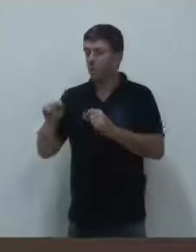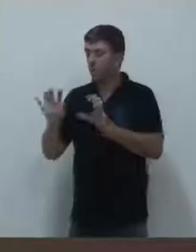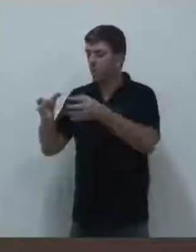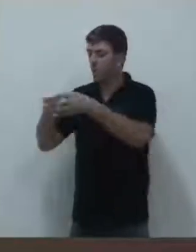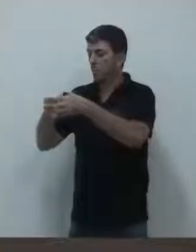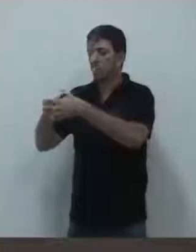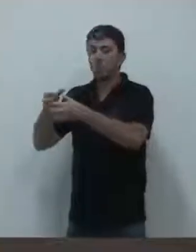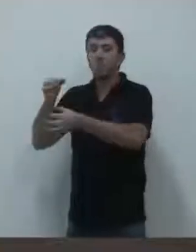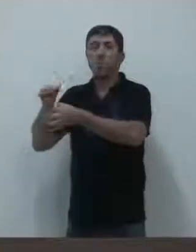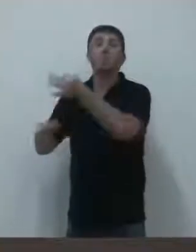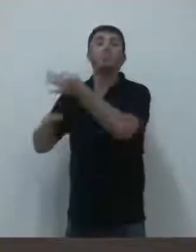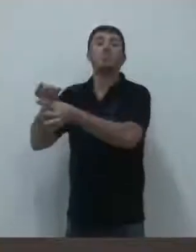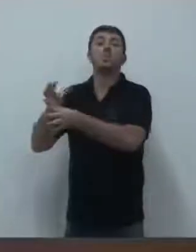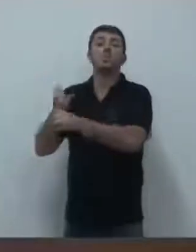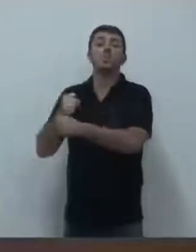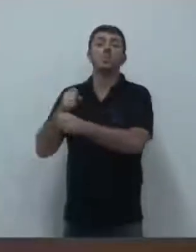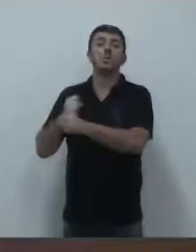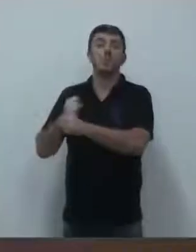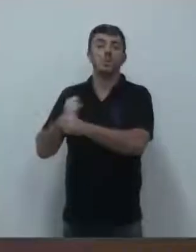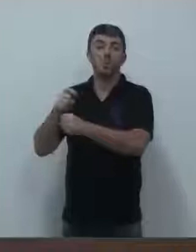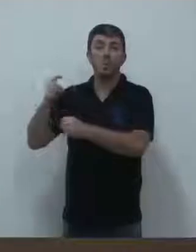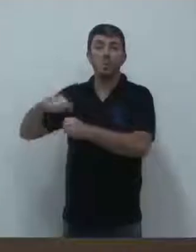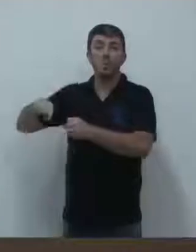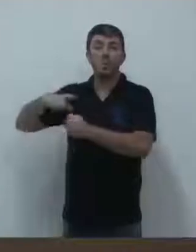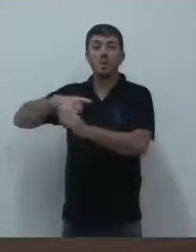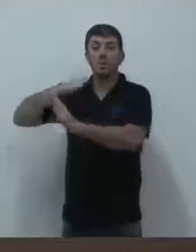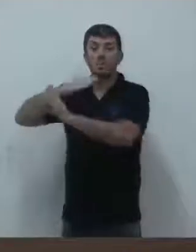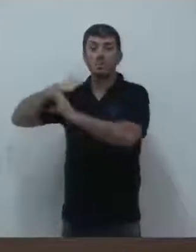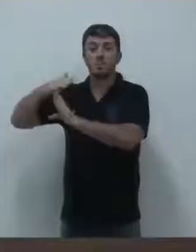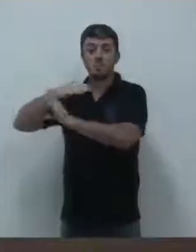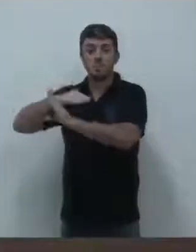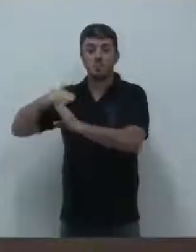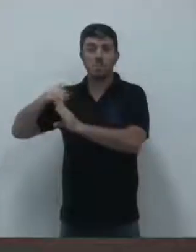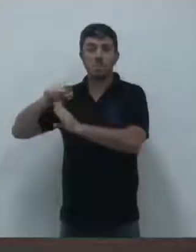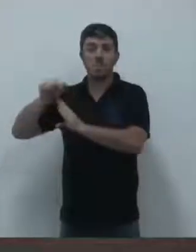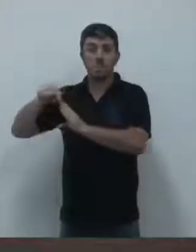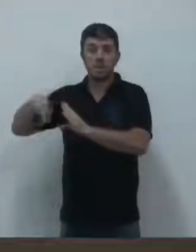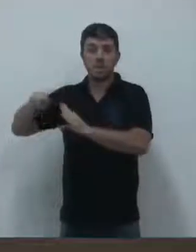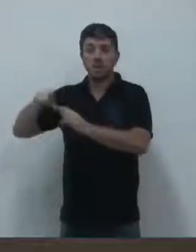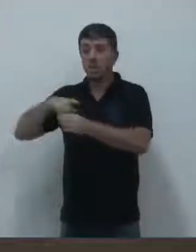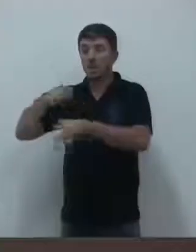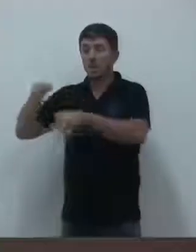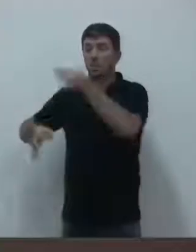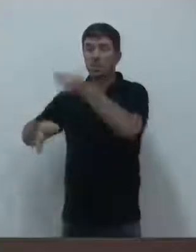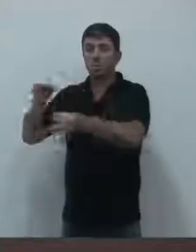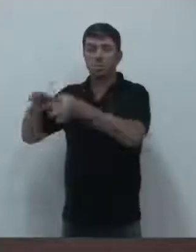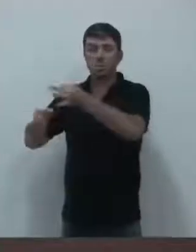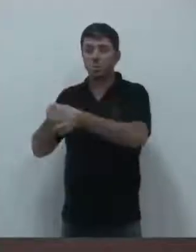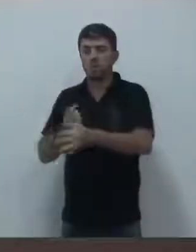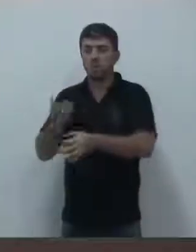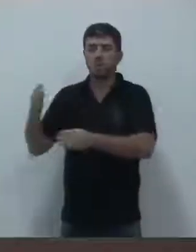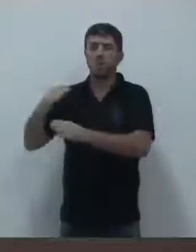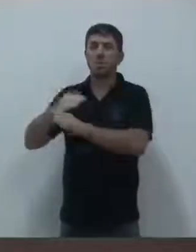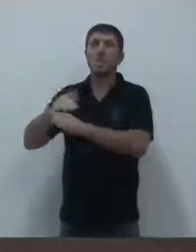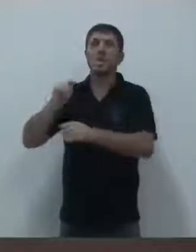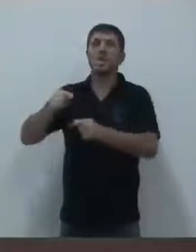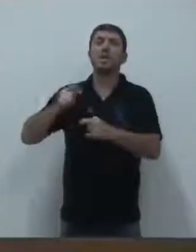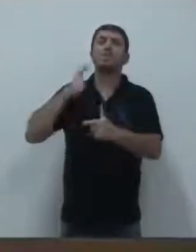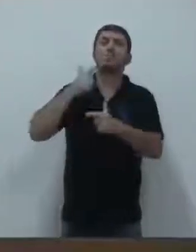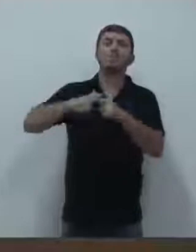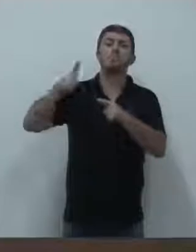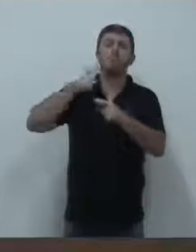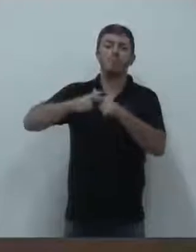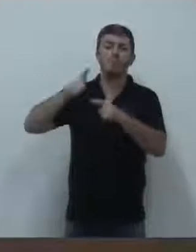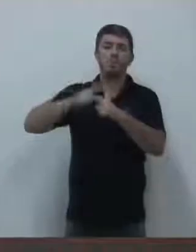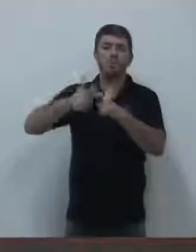metade dos juízes não se deram por convencido que o problema econômico de 2015 foi a